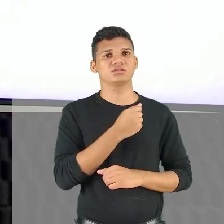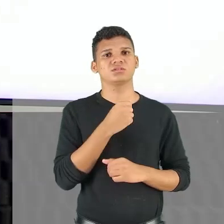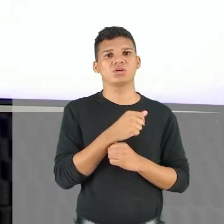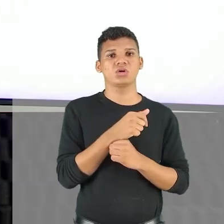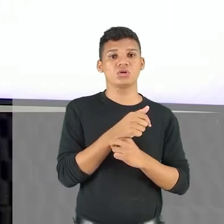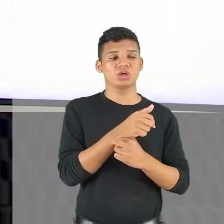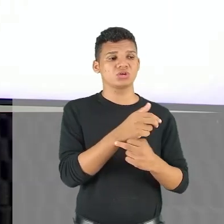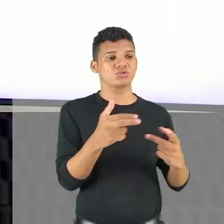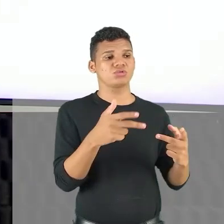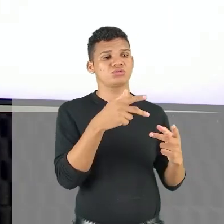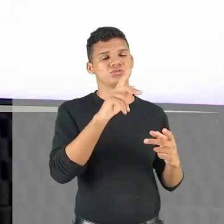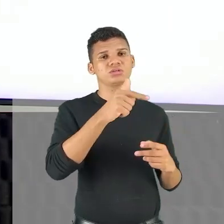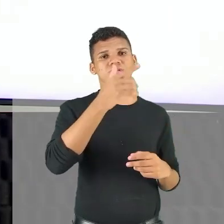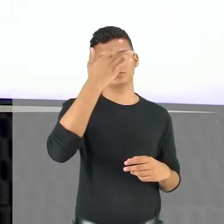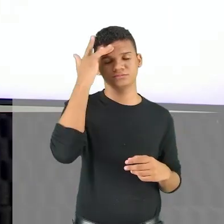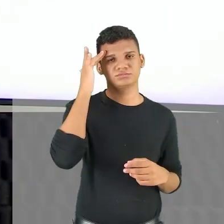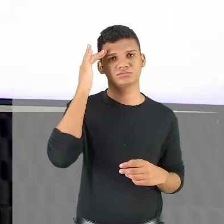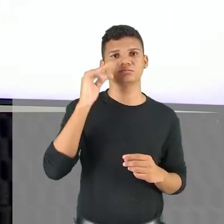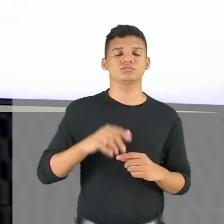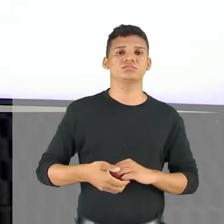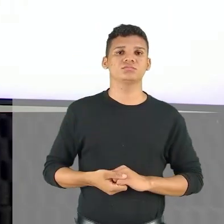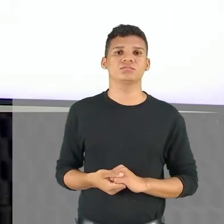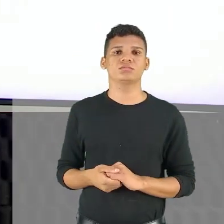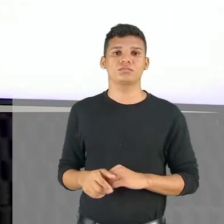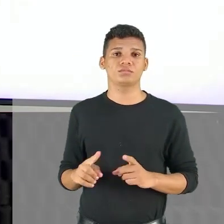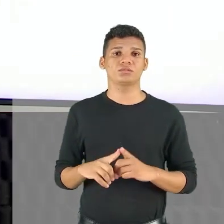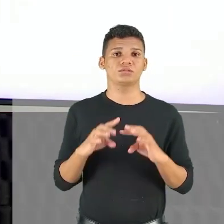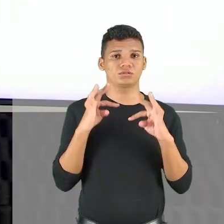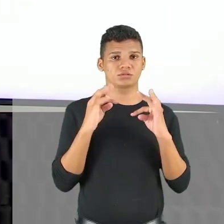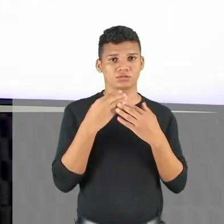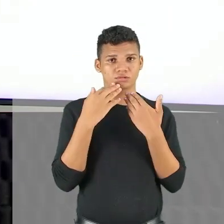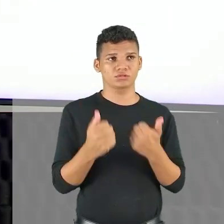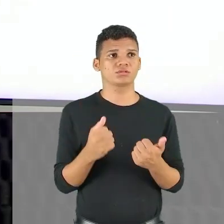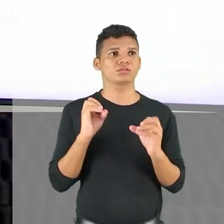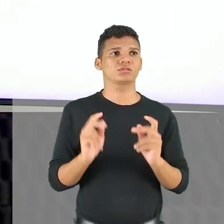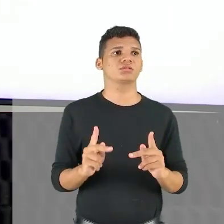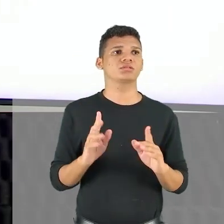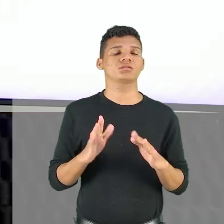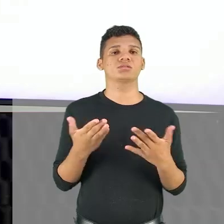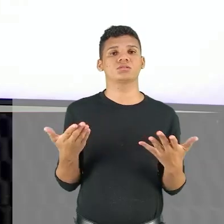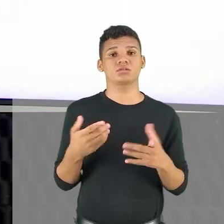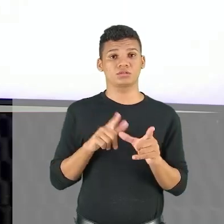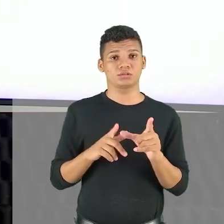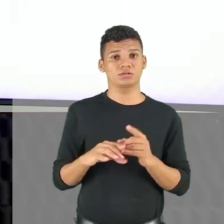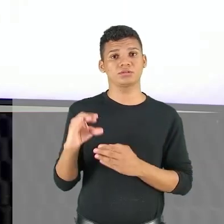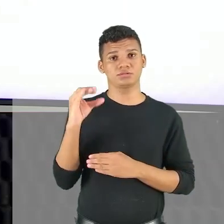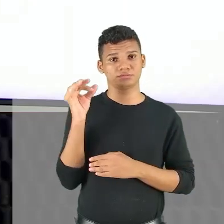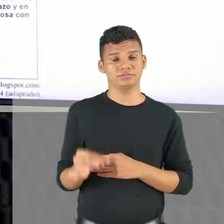outras pessoas, tá? Então, tan como. Belezinha? Ok? Podemos ir aí para a próxima questão? Bora